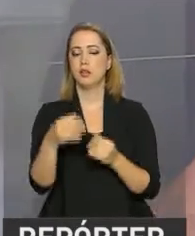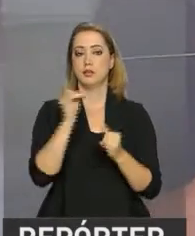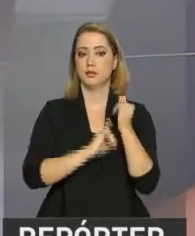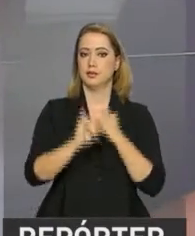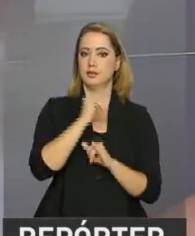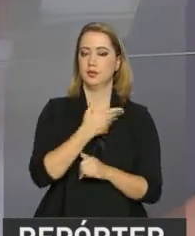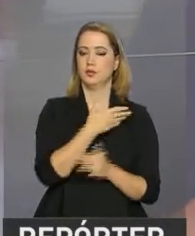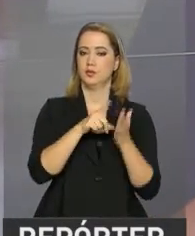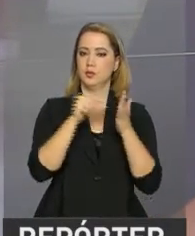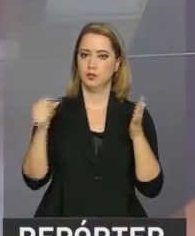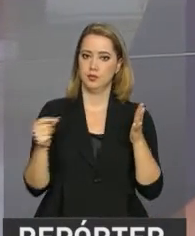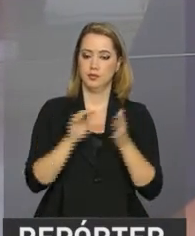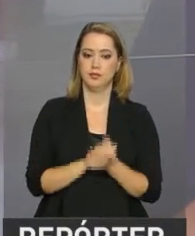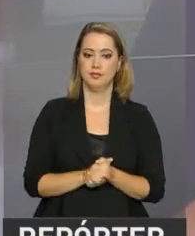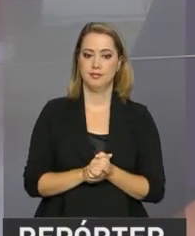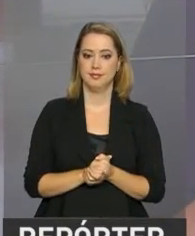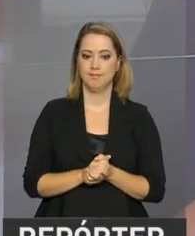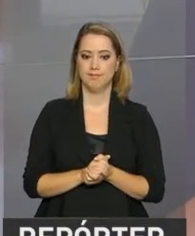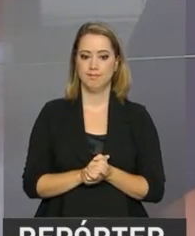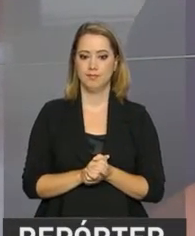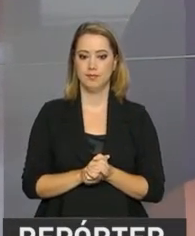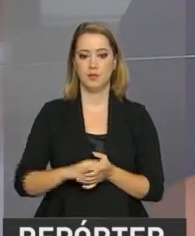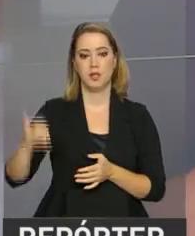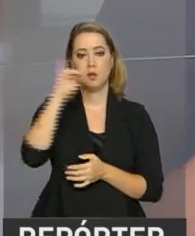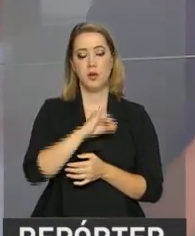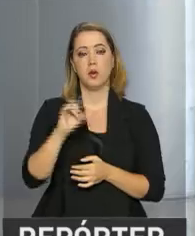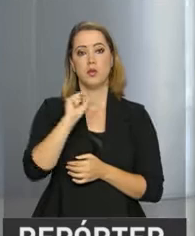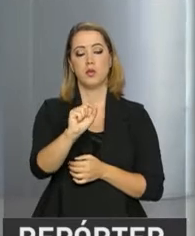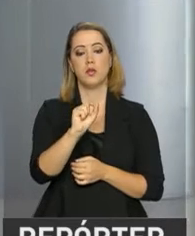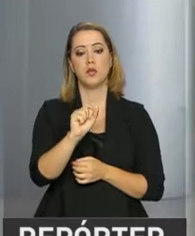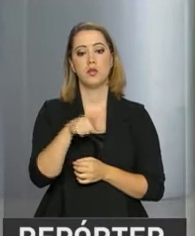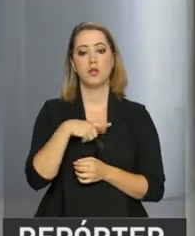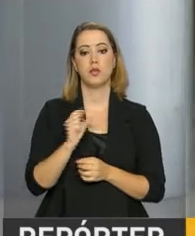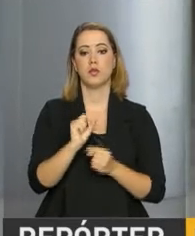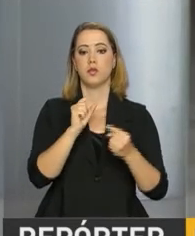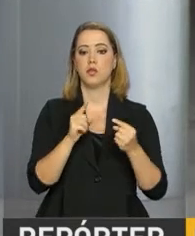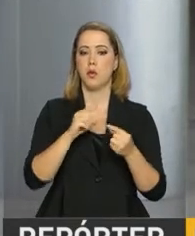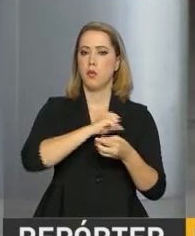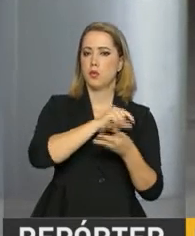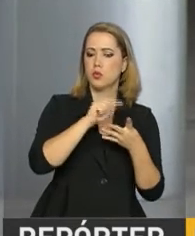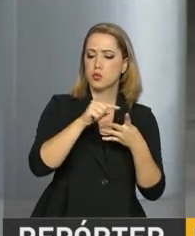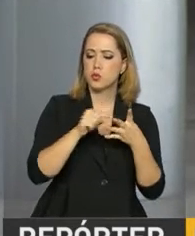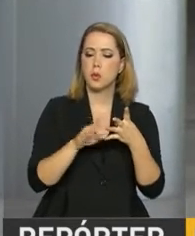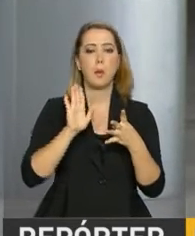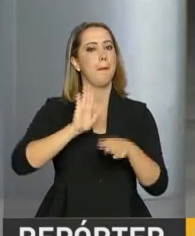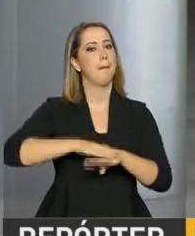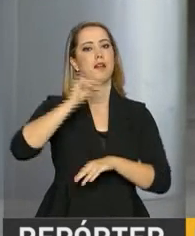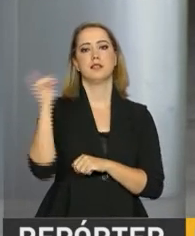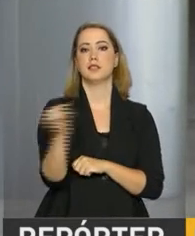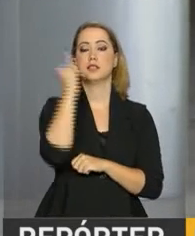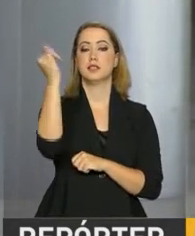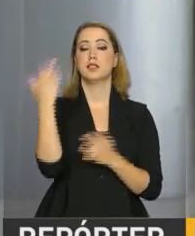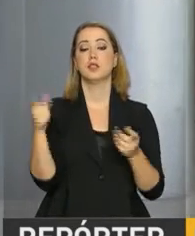de orta que está no palácio do planalto a bola o jayme olha jaime dos pontos mais importantes desse projeto de lei que você mencionou